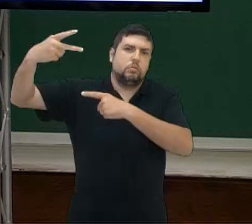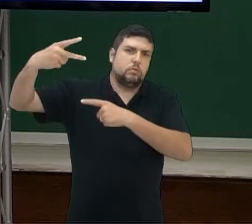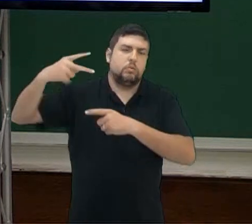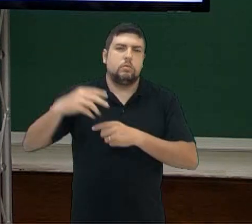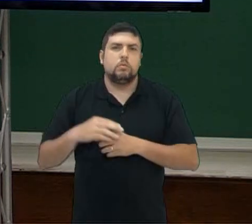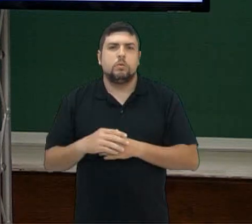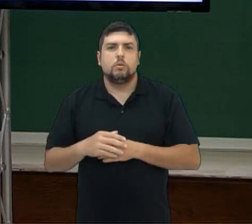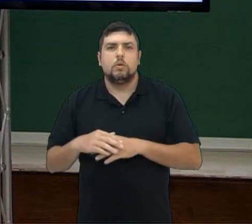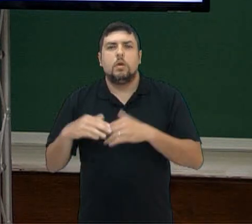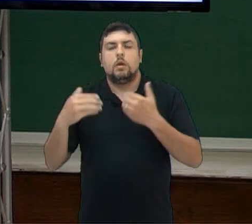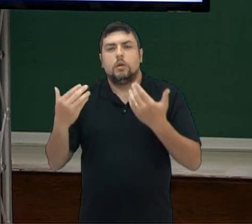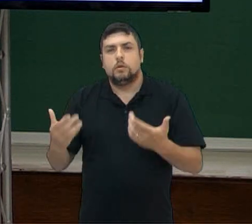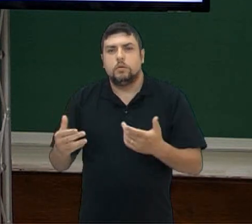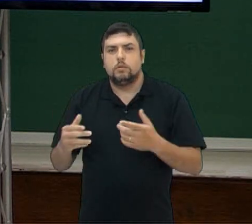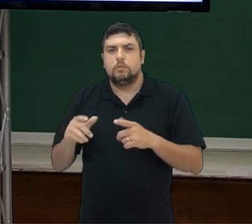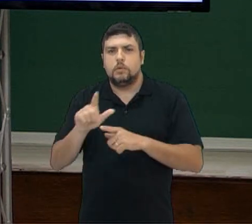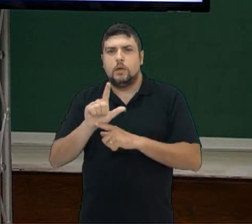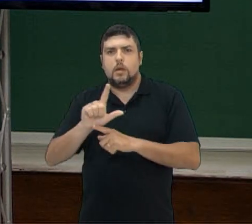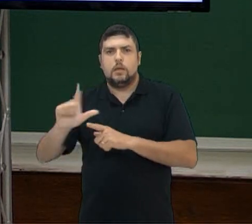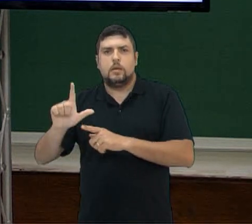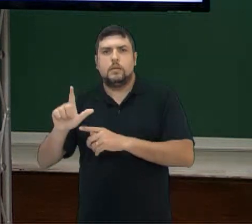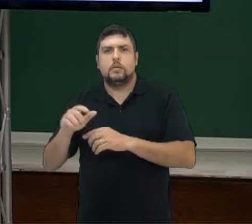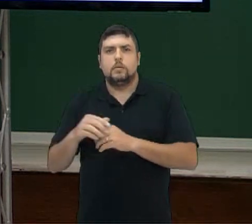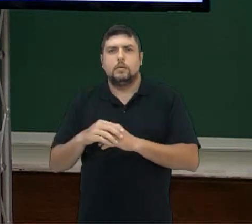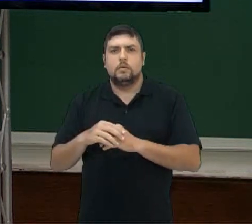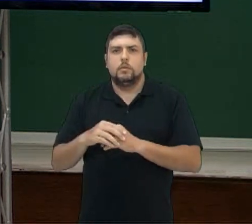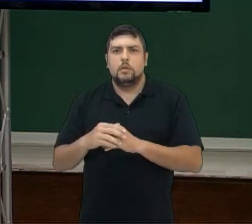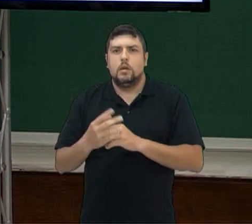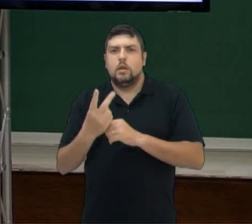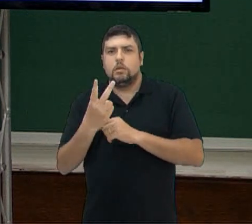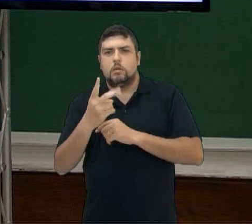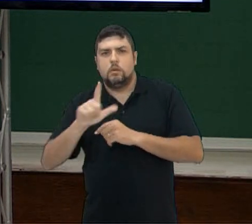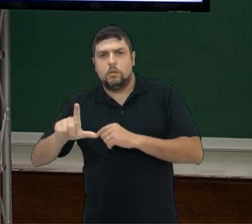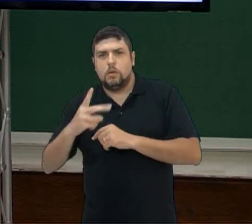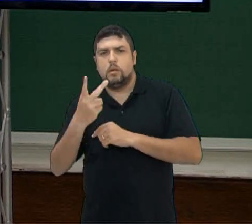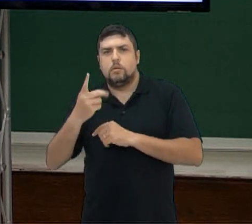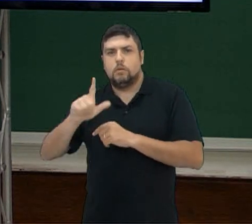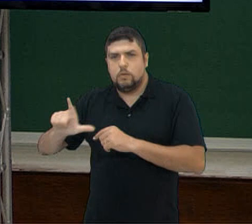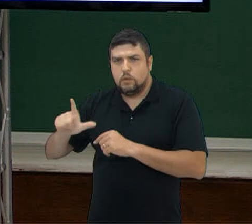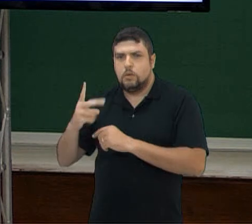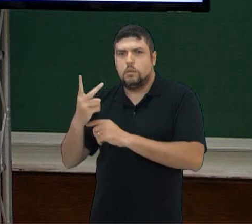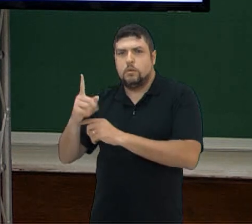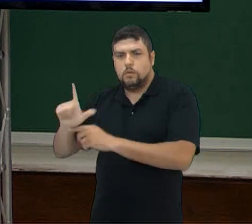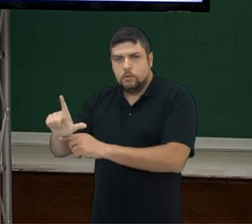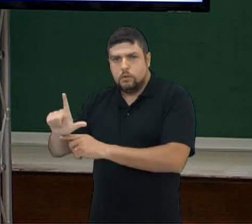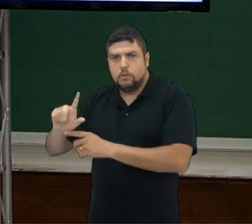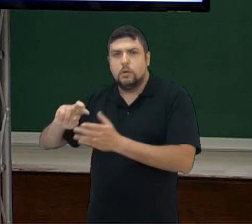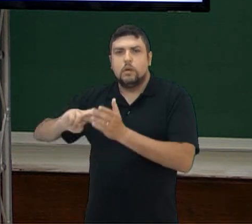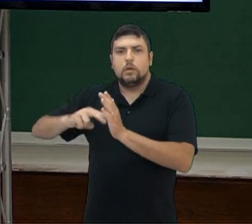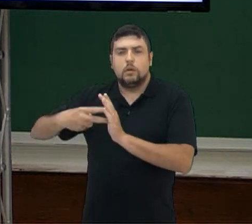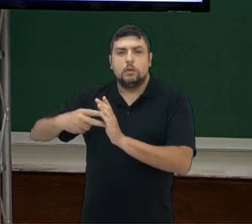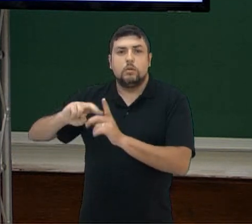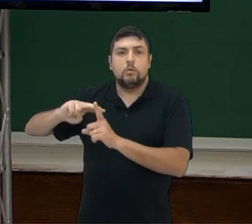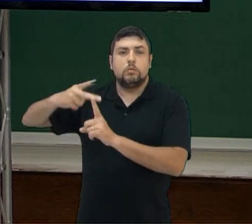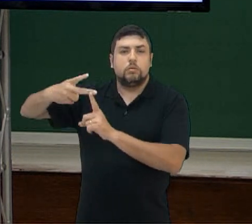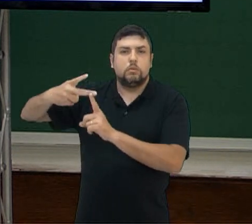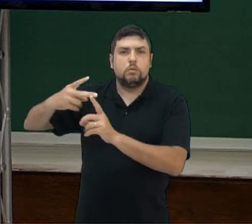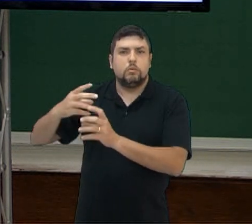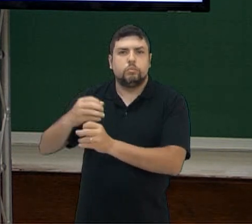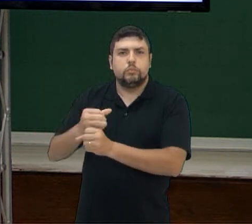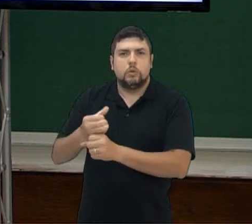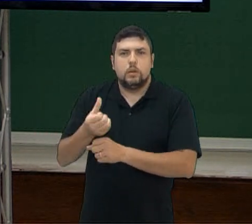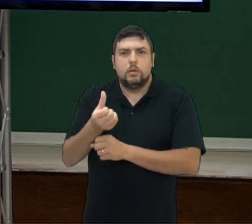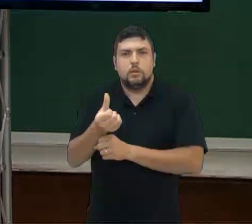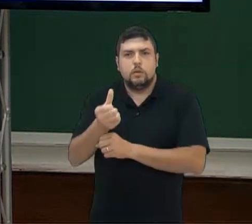isso 2L. O que aconteceu com o perímetro? 2L, mais 2L, mais 2L. Deu 6L.